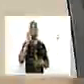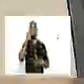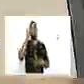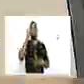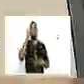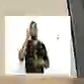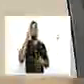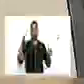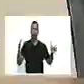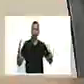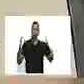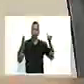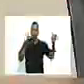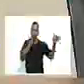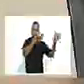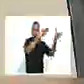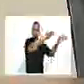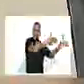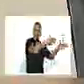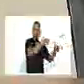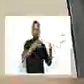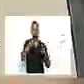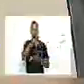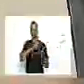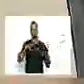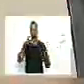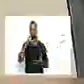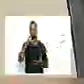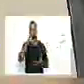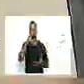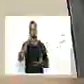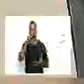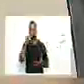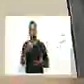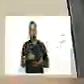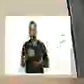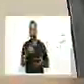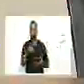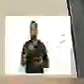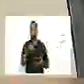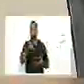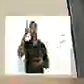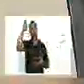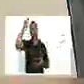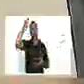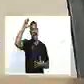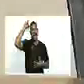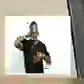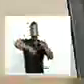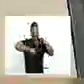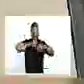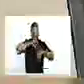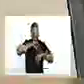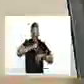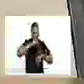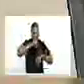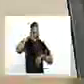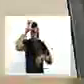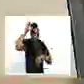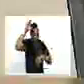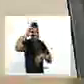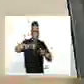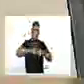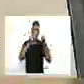hoje o contêiner na praça ali do inha eh Tinham dois cavalos comendo dentro do contêiner e um contêiner todo